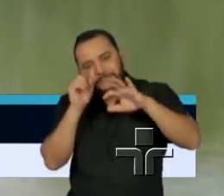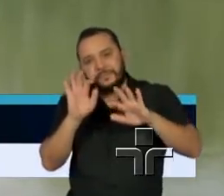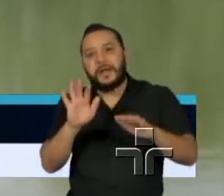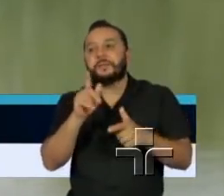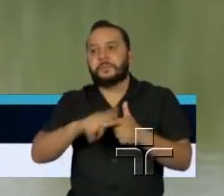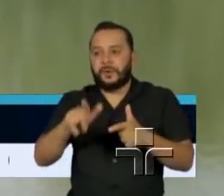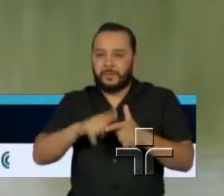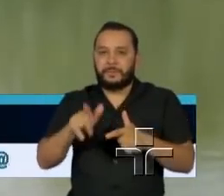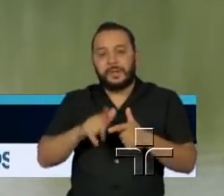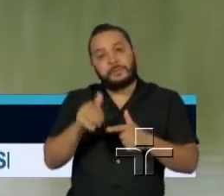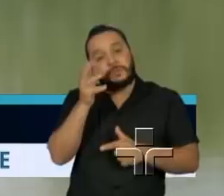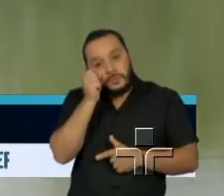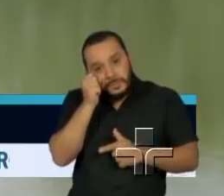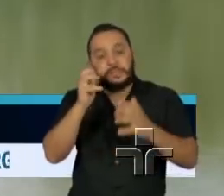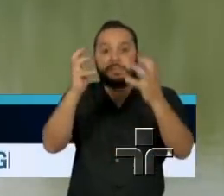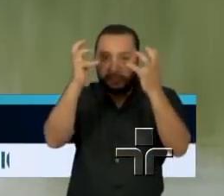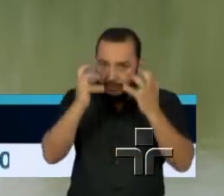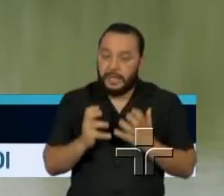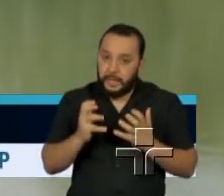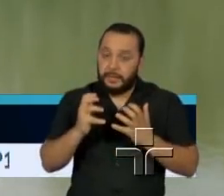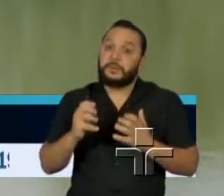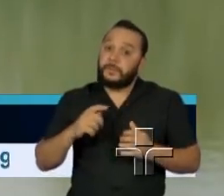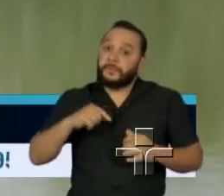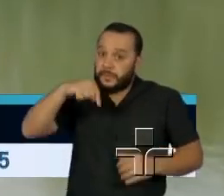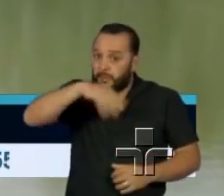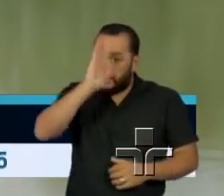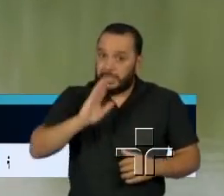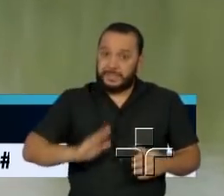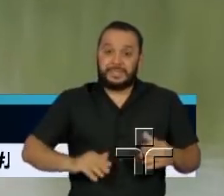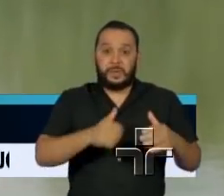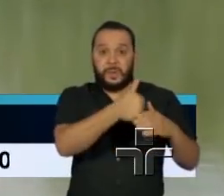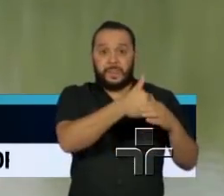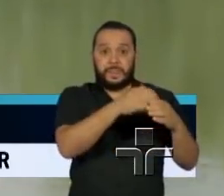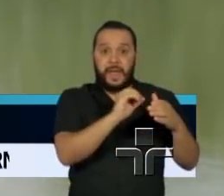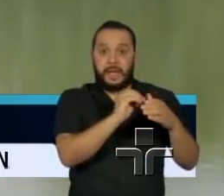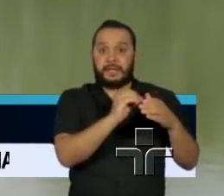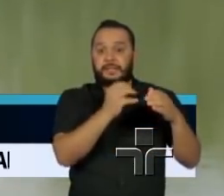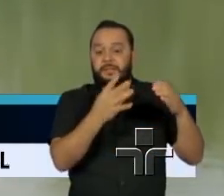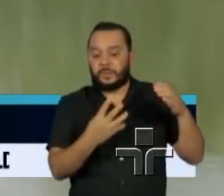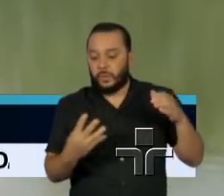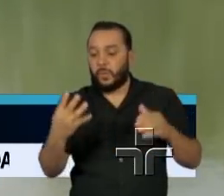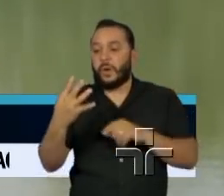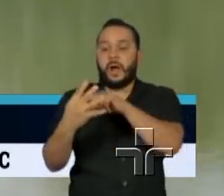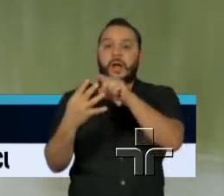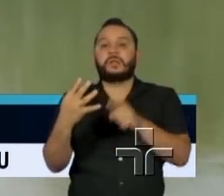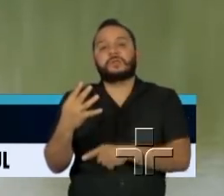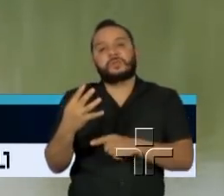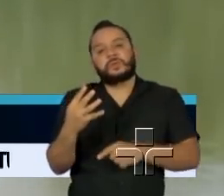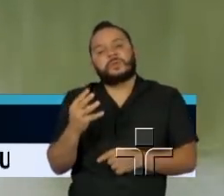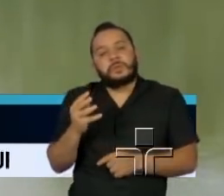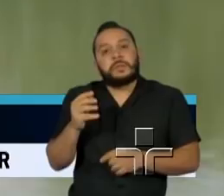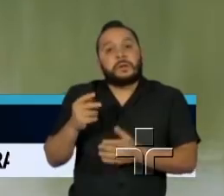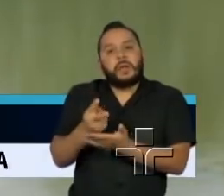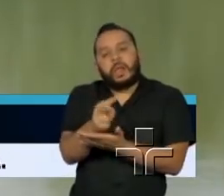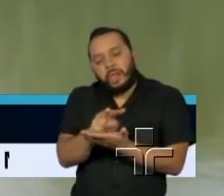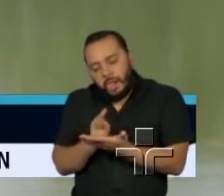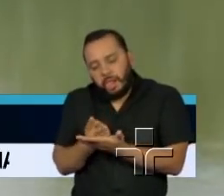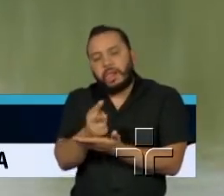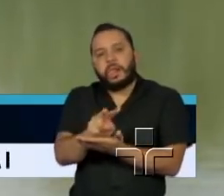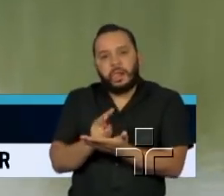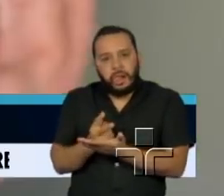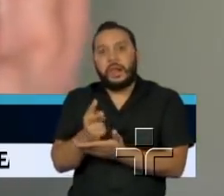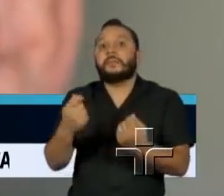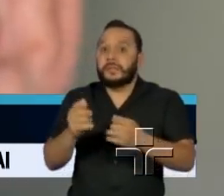que no Brasil, 4 em cada 10 pessoas sofram de distúrbio do sono. Um mal que deve ser enfrentado com